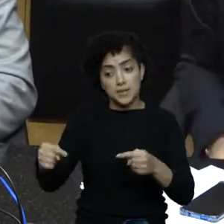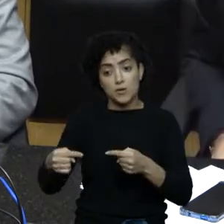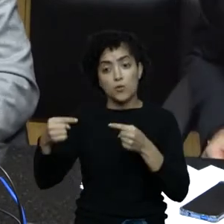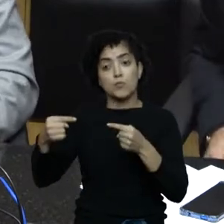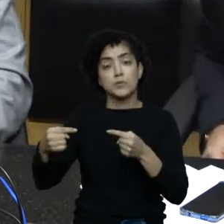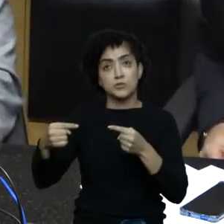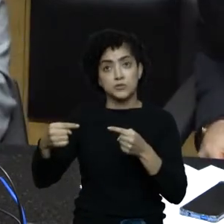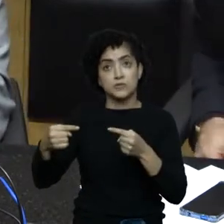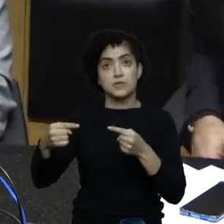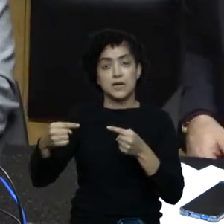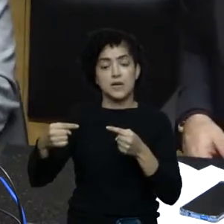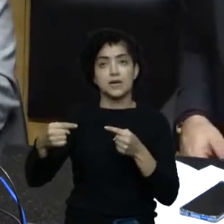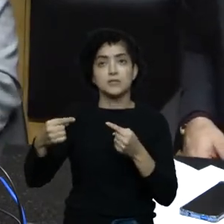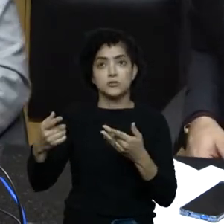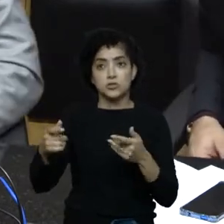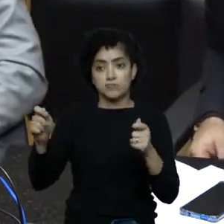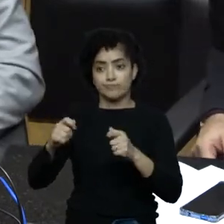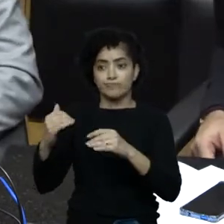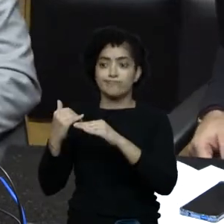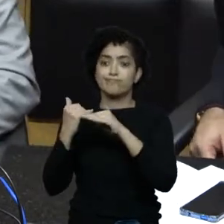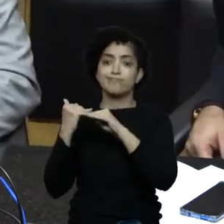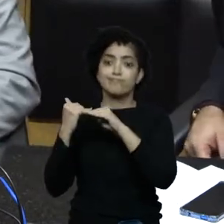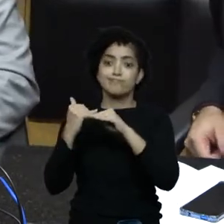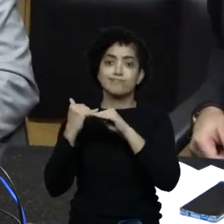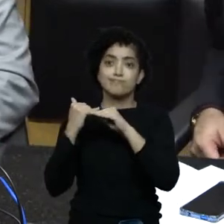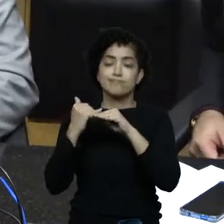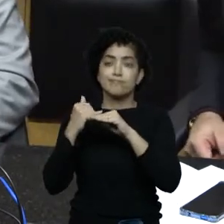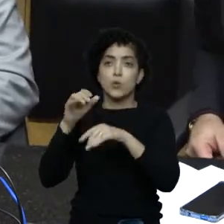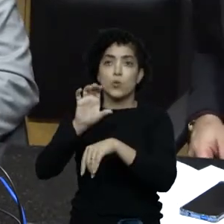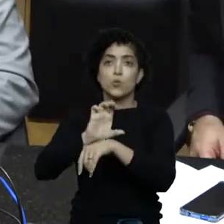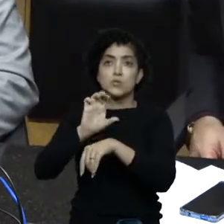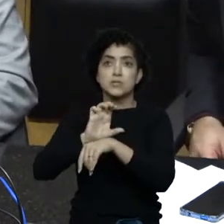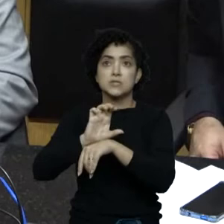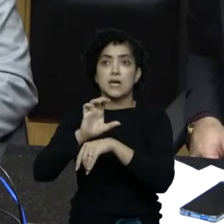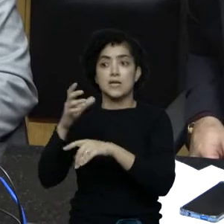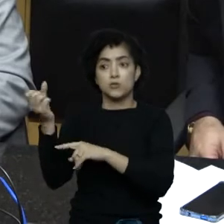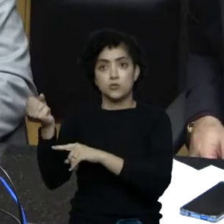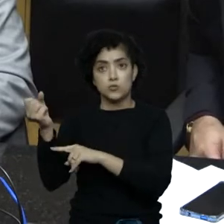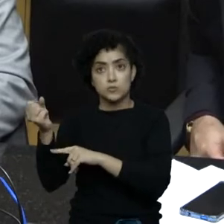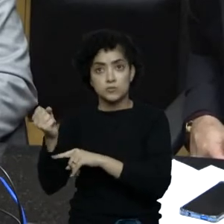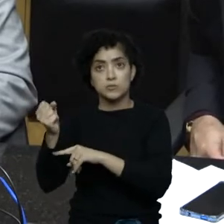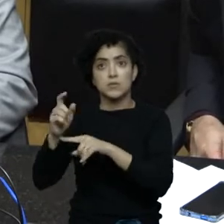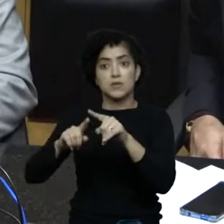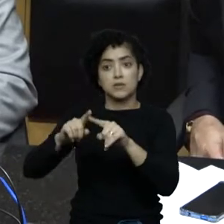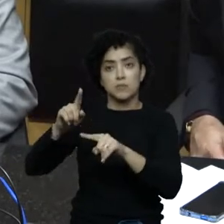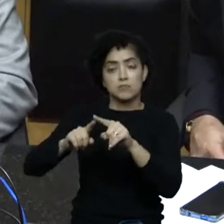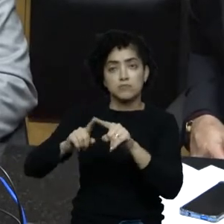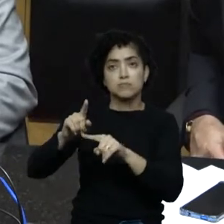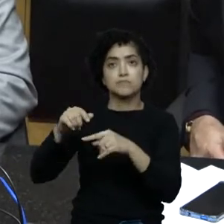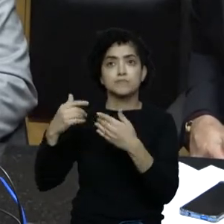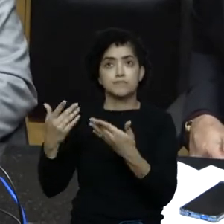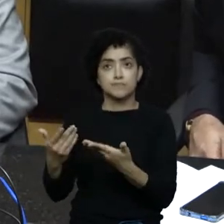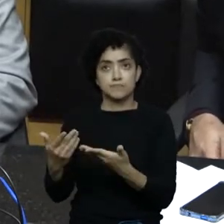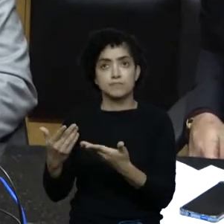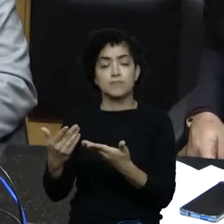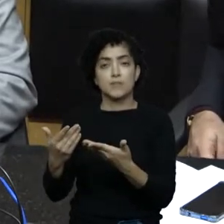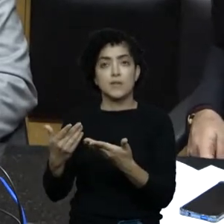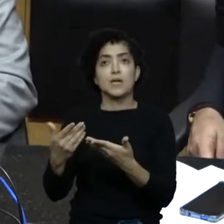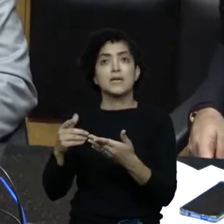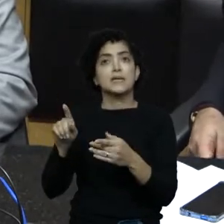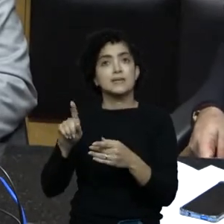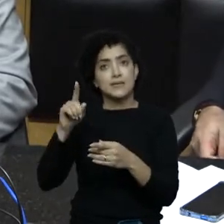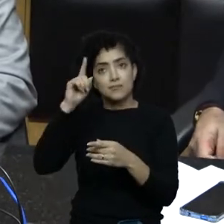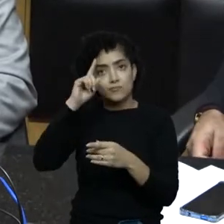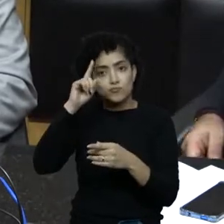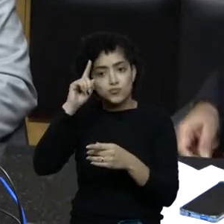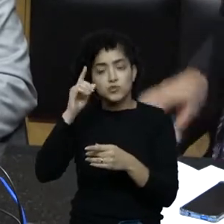em condições de igualdade com Estados vizinhos no leite e seus derivados que isso sim faz parte do